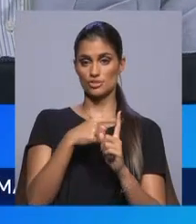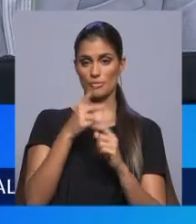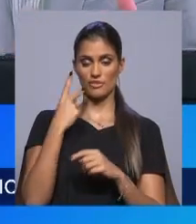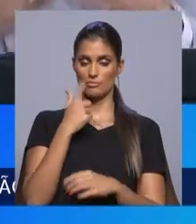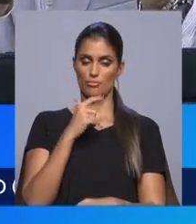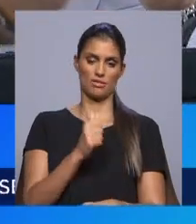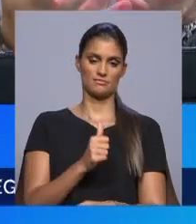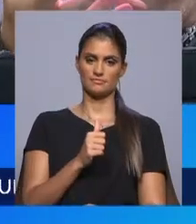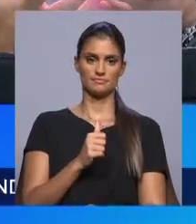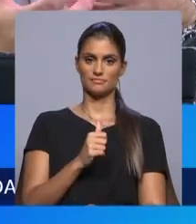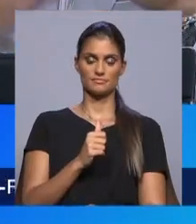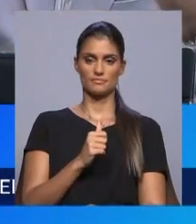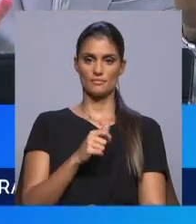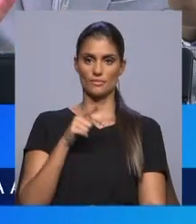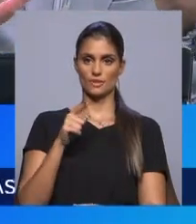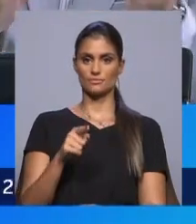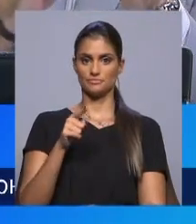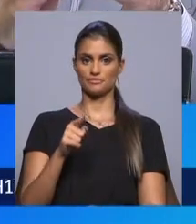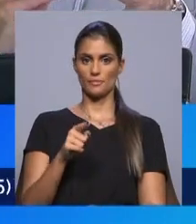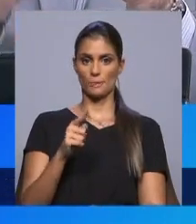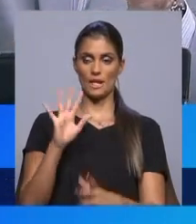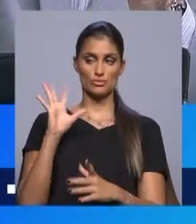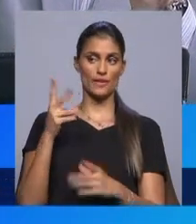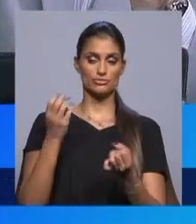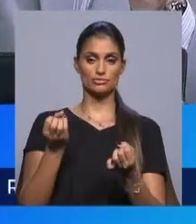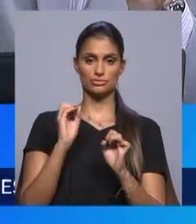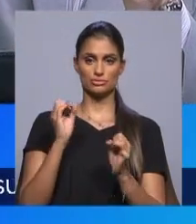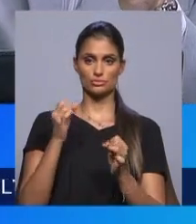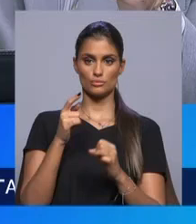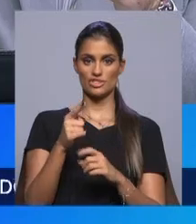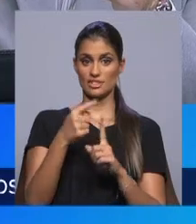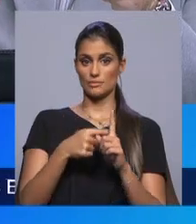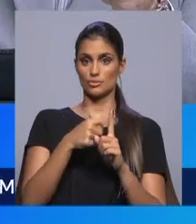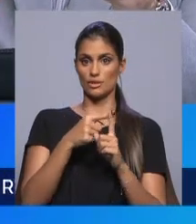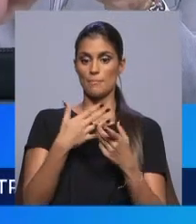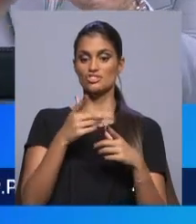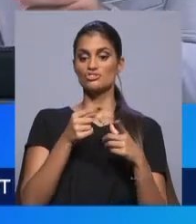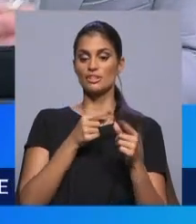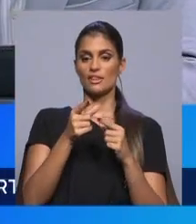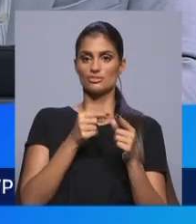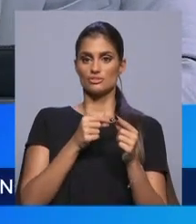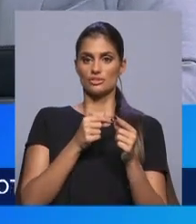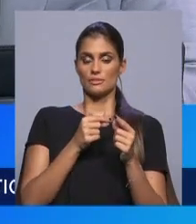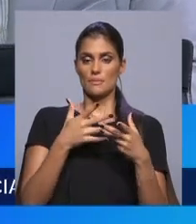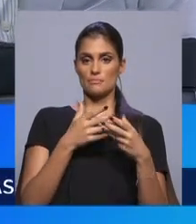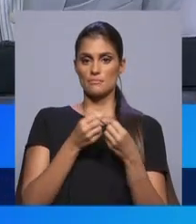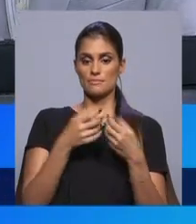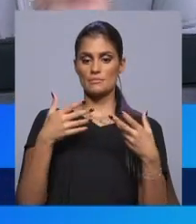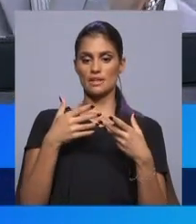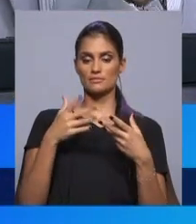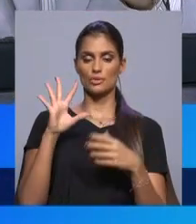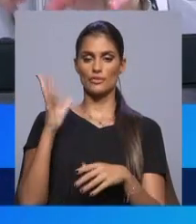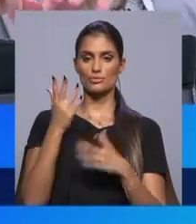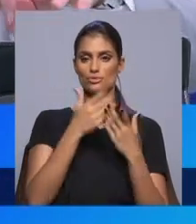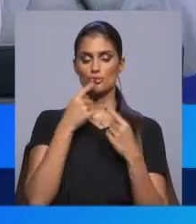amigos da vida, com esta radiação e sem atmosfera. Mas, sendo estas estrelas as mais abundantes do universo, este